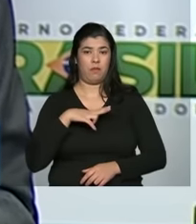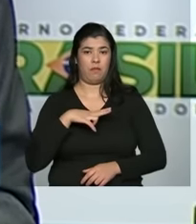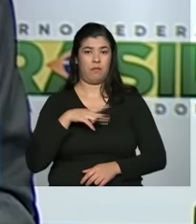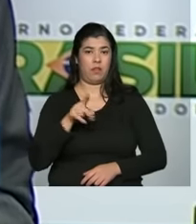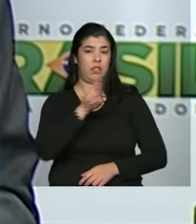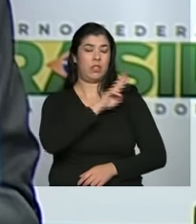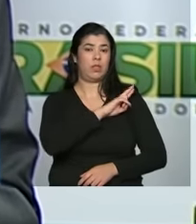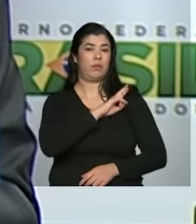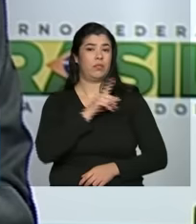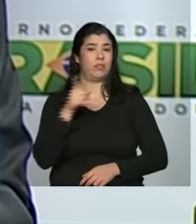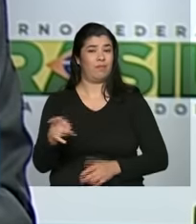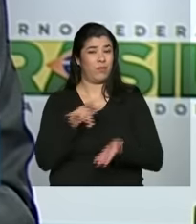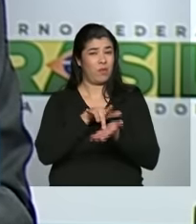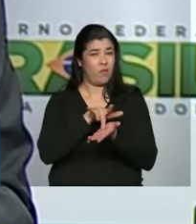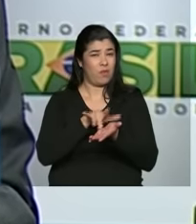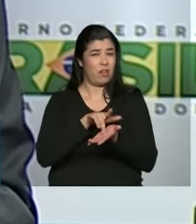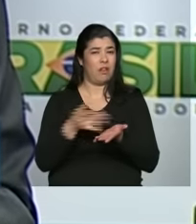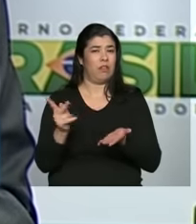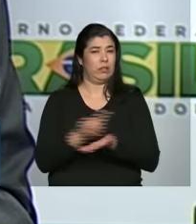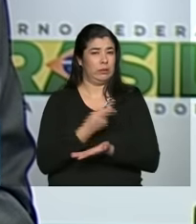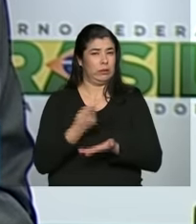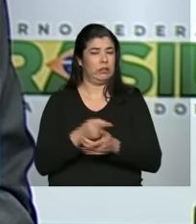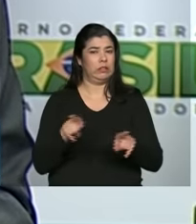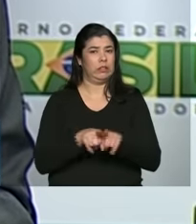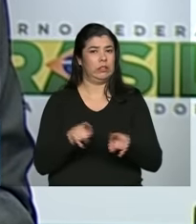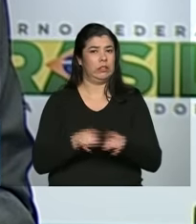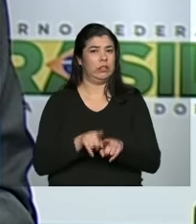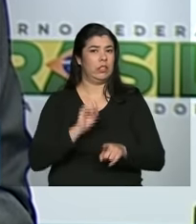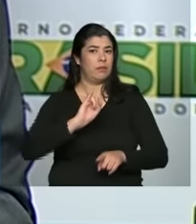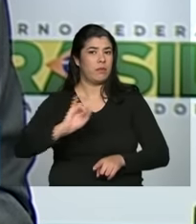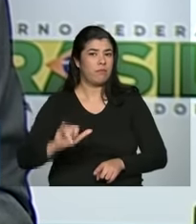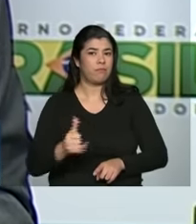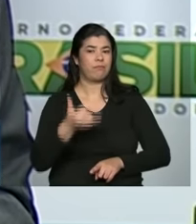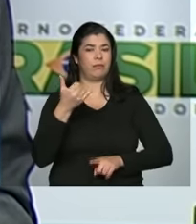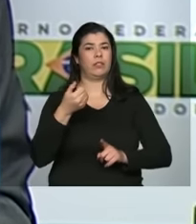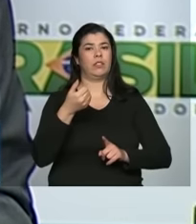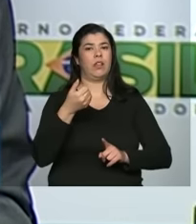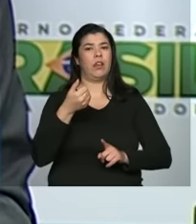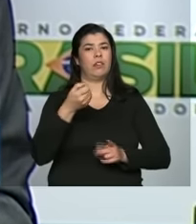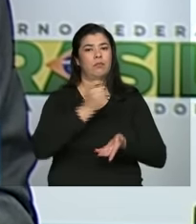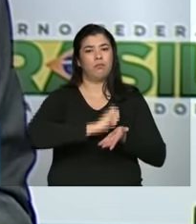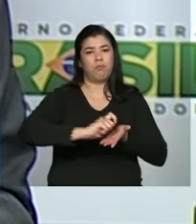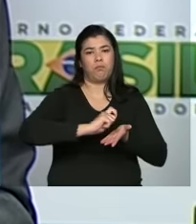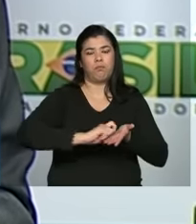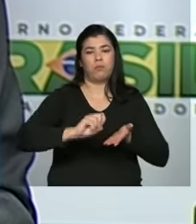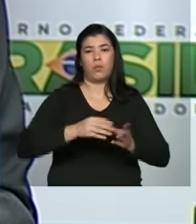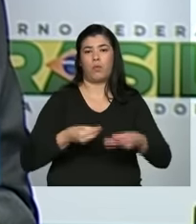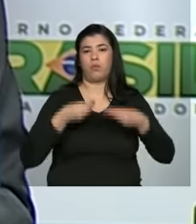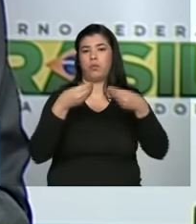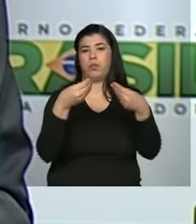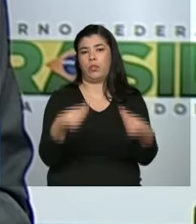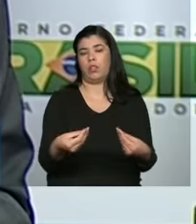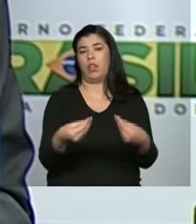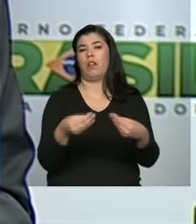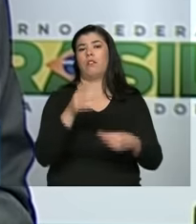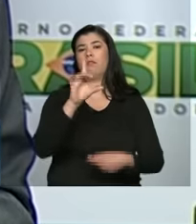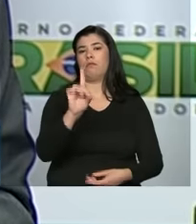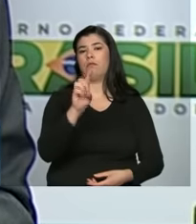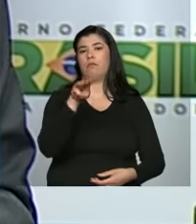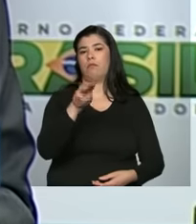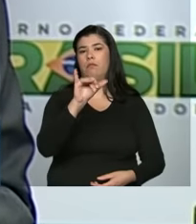e ou obtenção de vantagem no fornecimento ou prescrição de dispositivos médicos